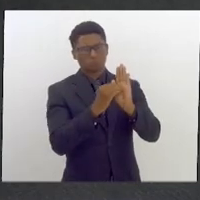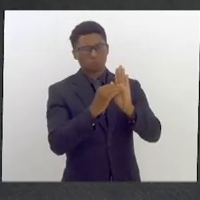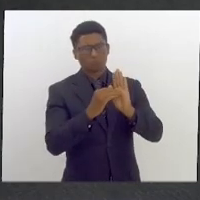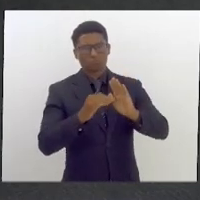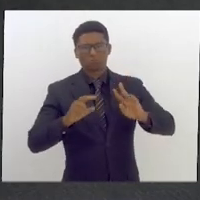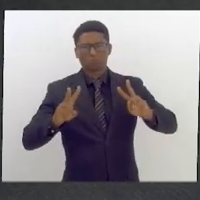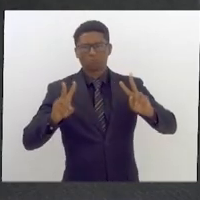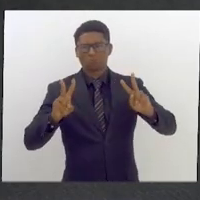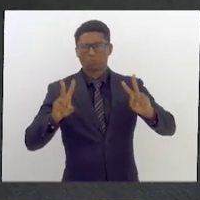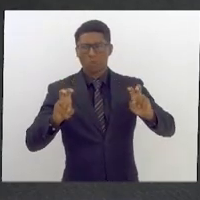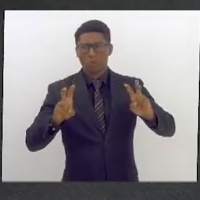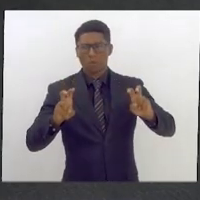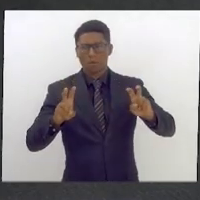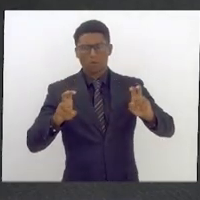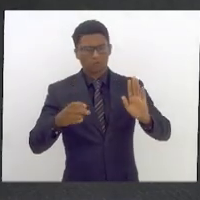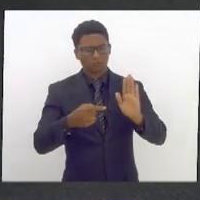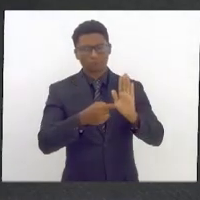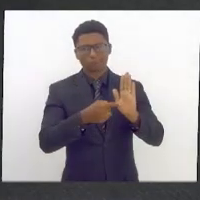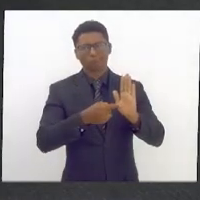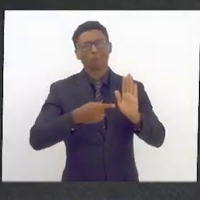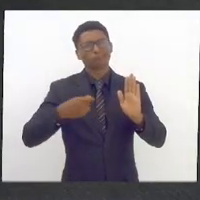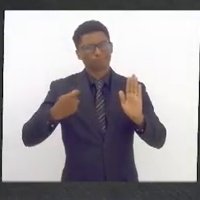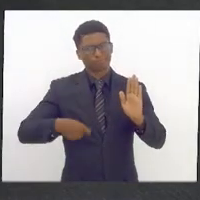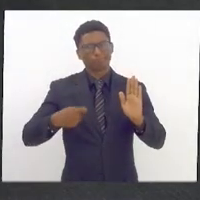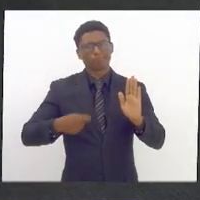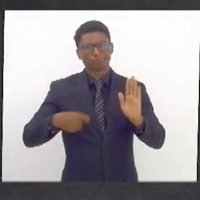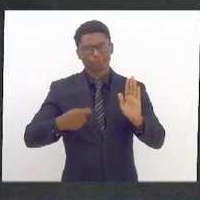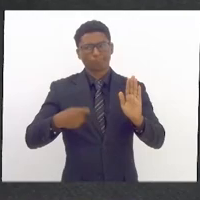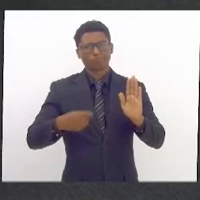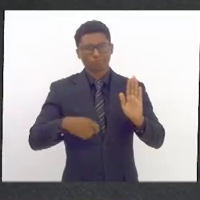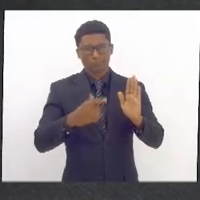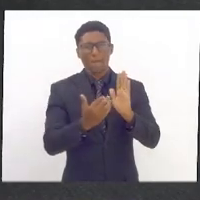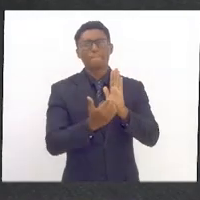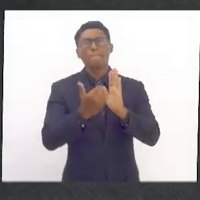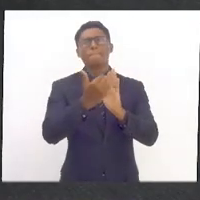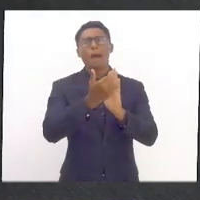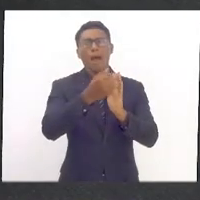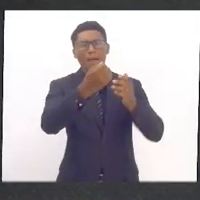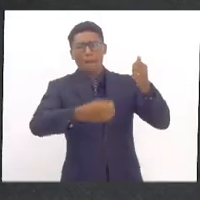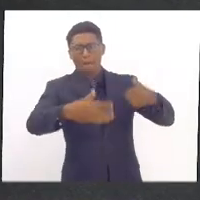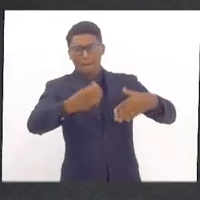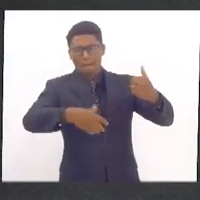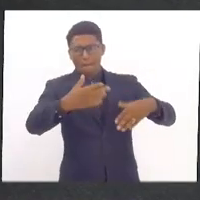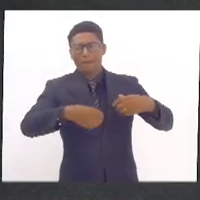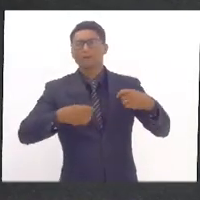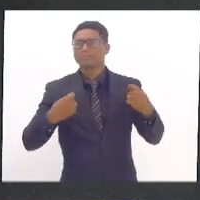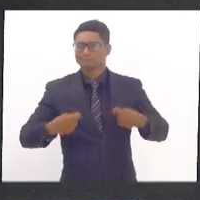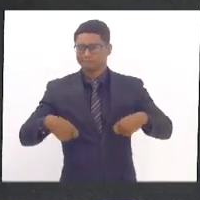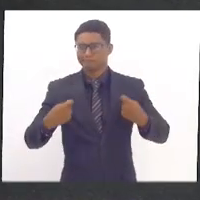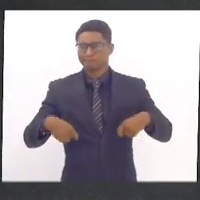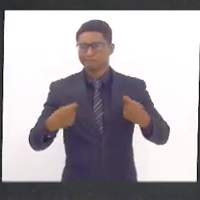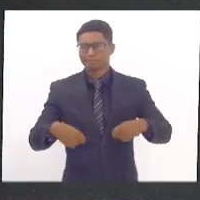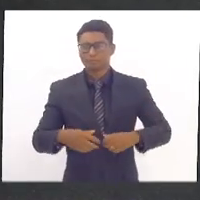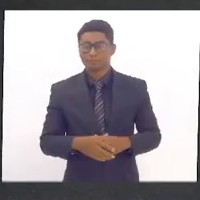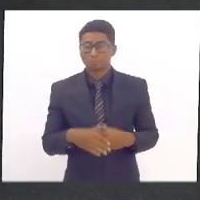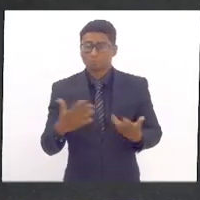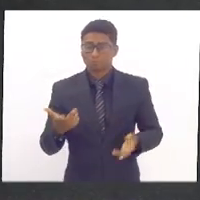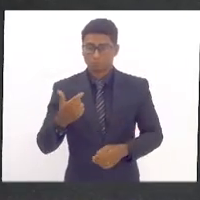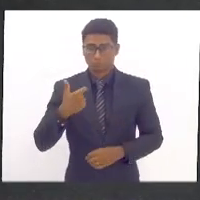que precisaria de muitas explicações. E aí fui